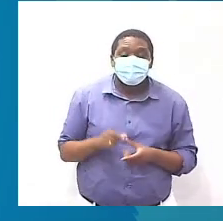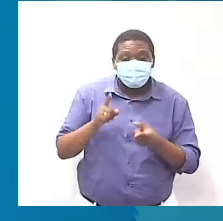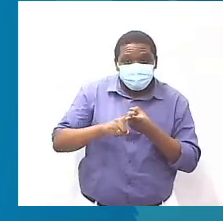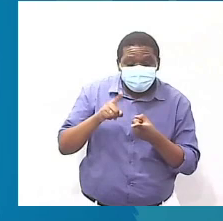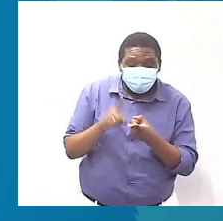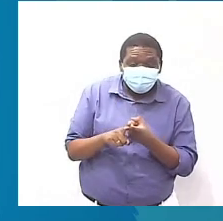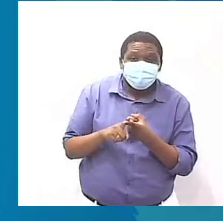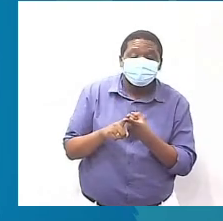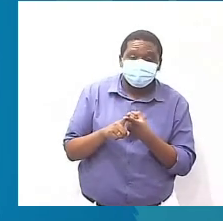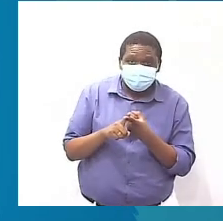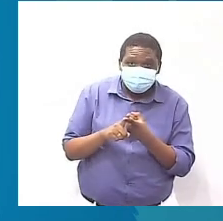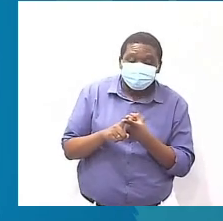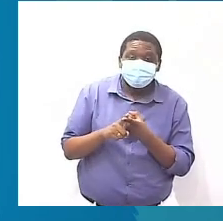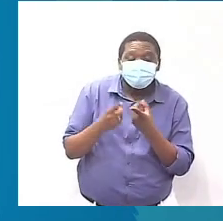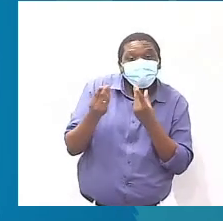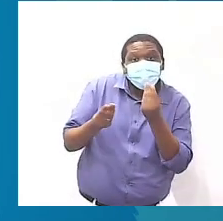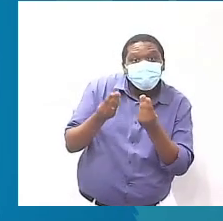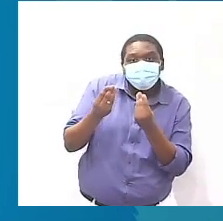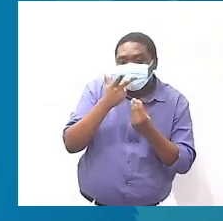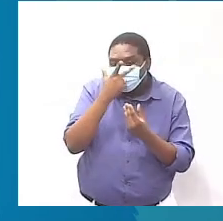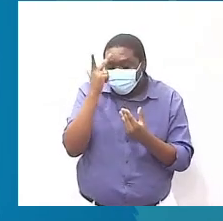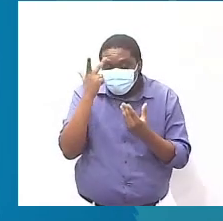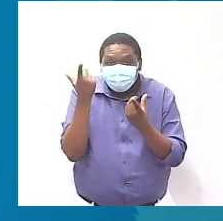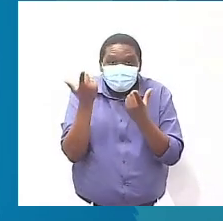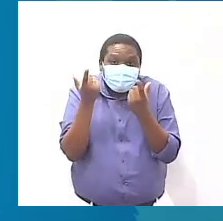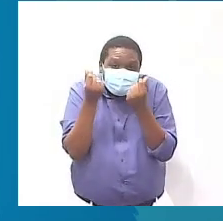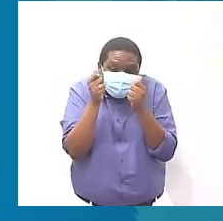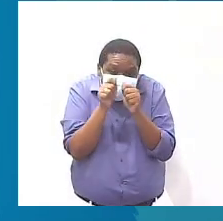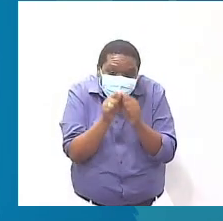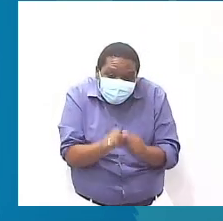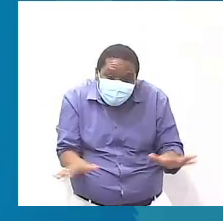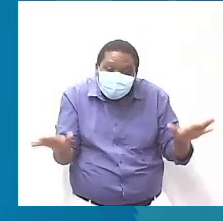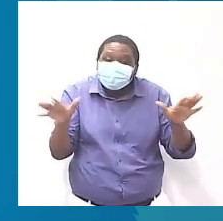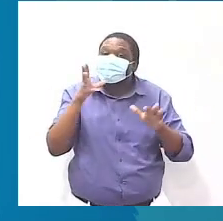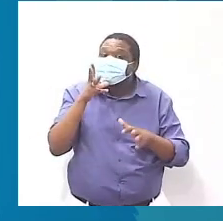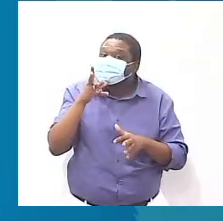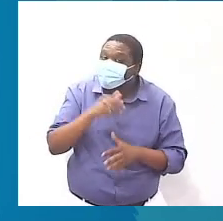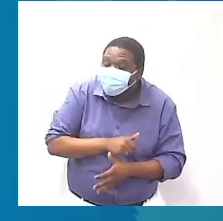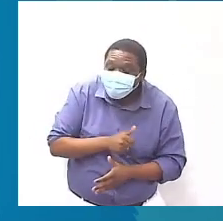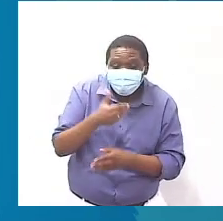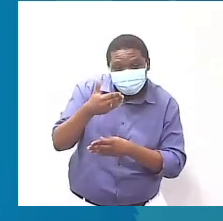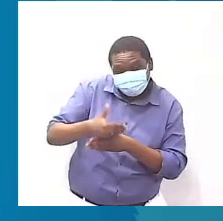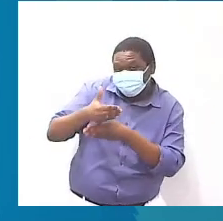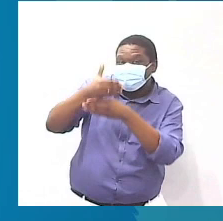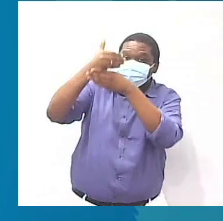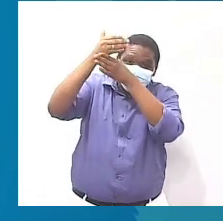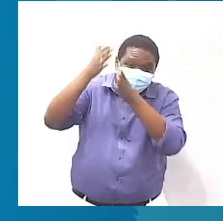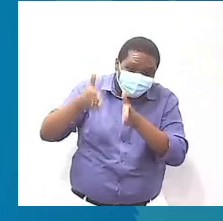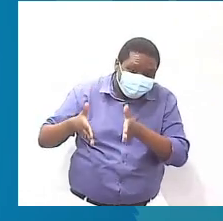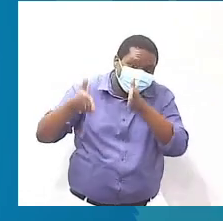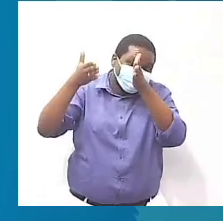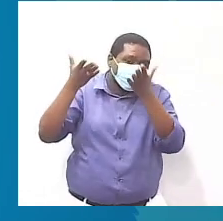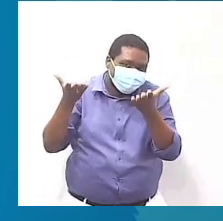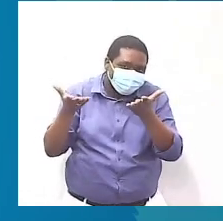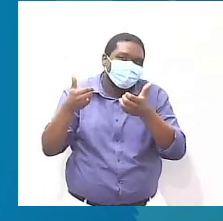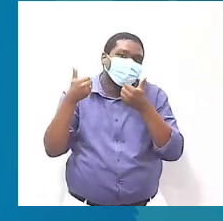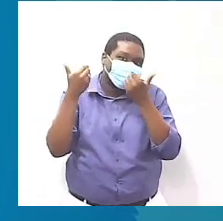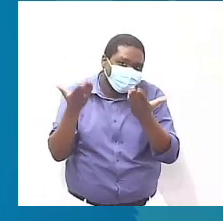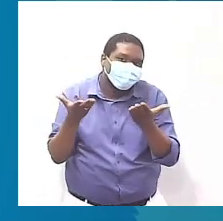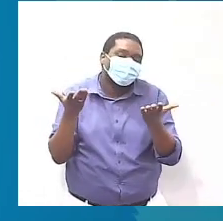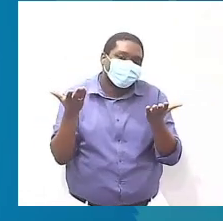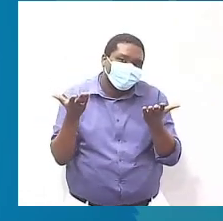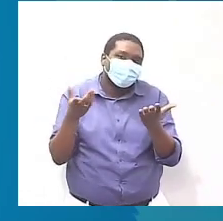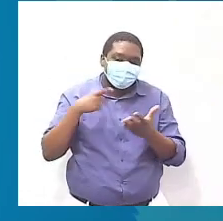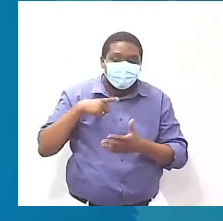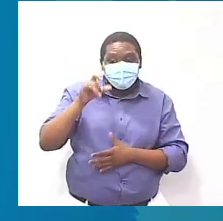gasto, o investimento, a demora da construção dessa obra, que ainda está em funcionamento